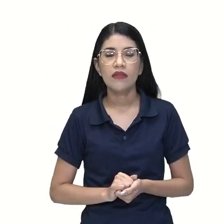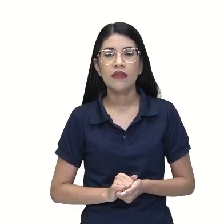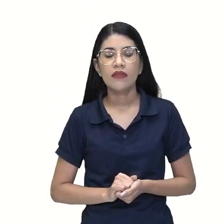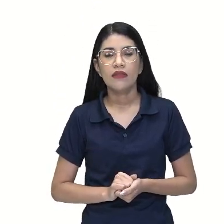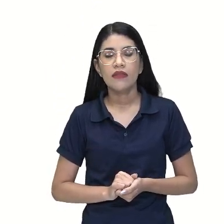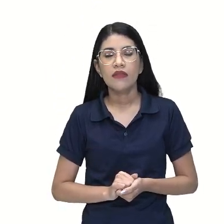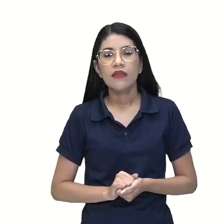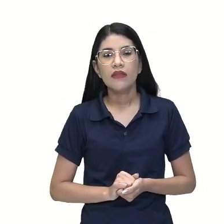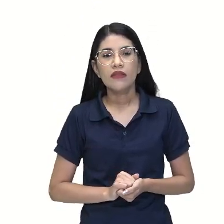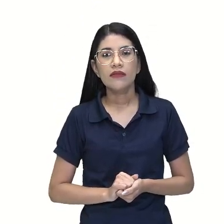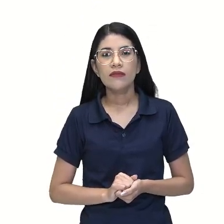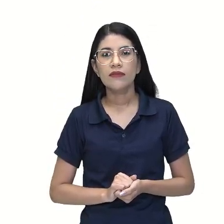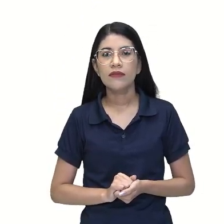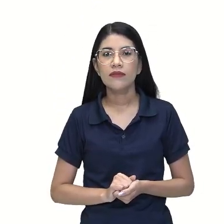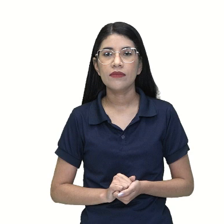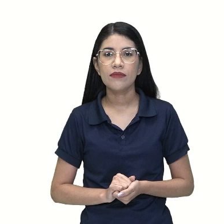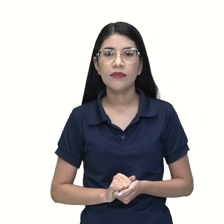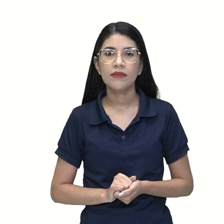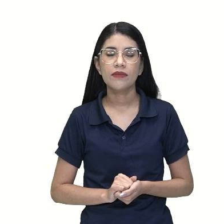Coordenada y.